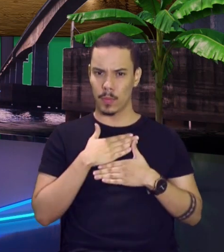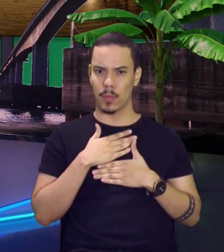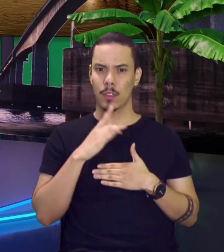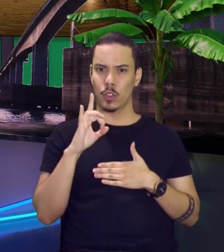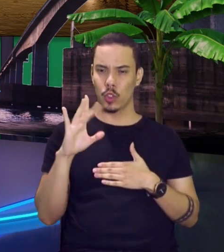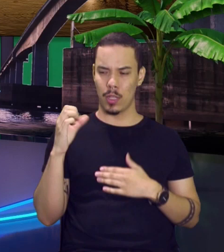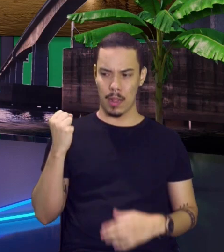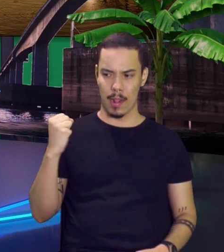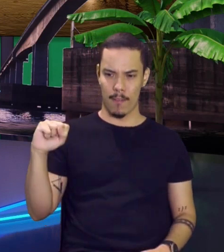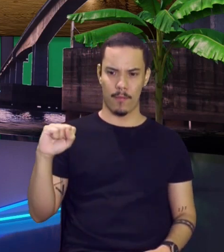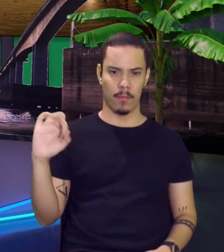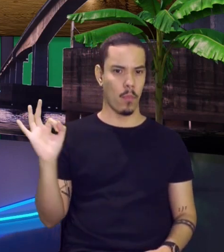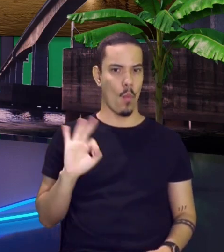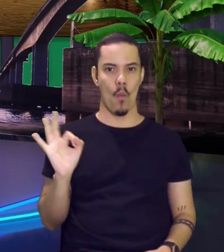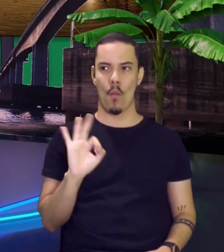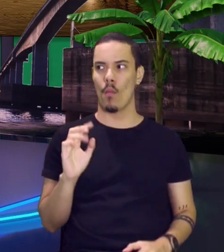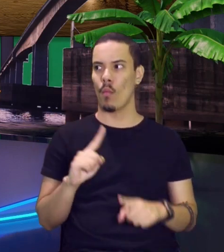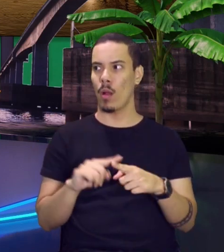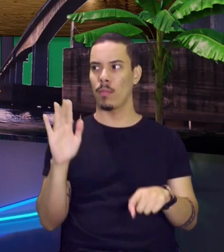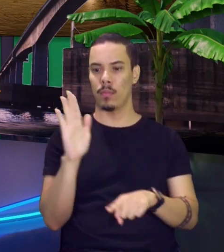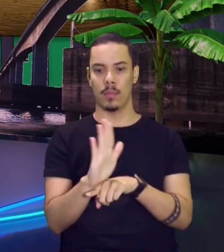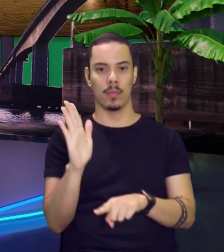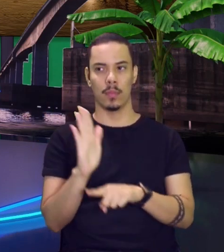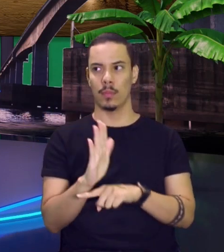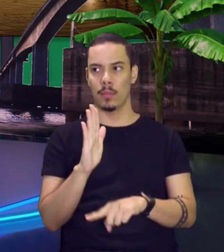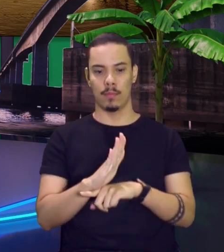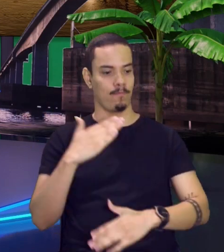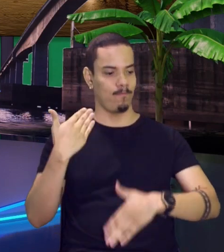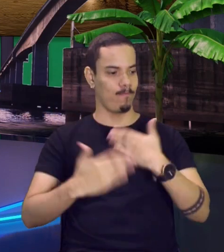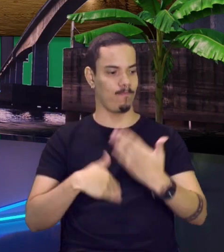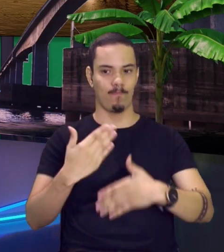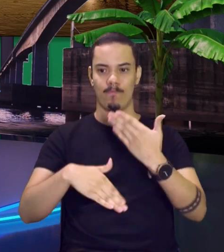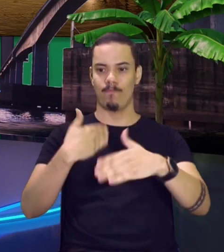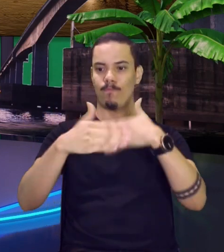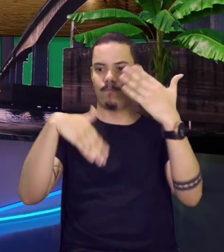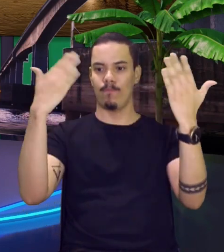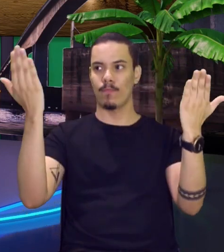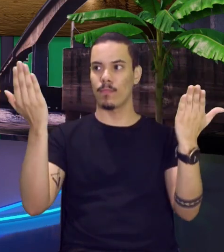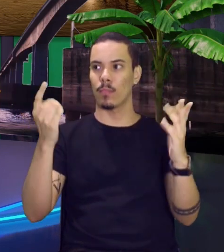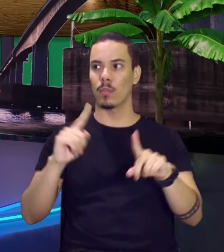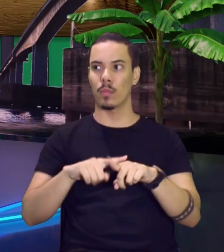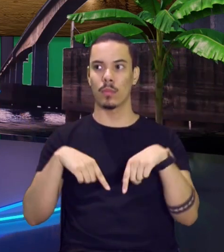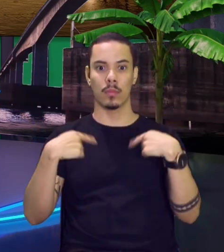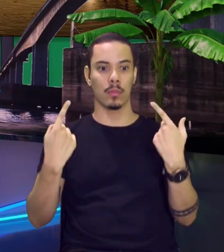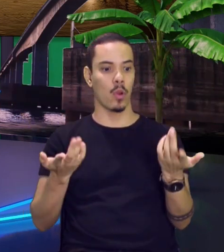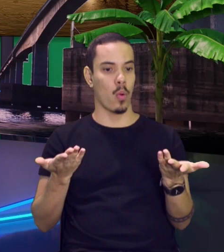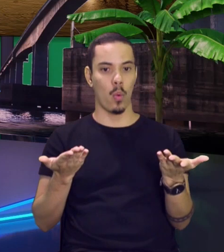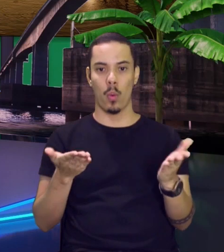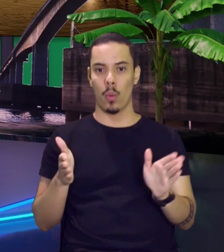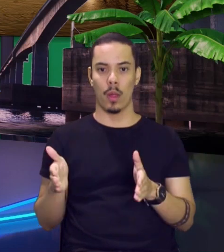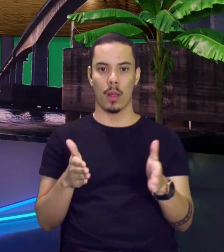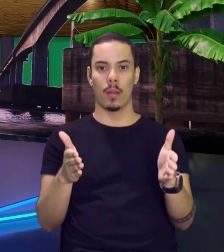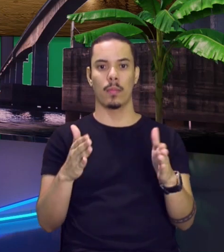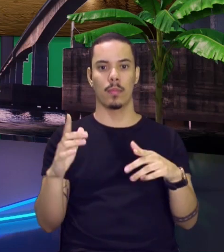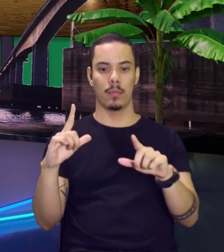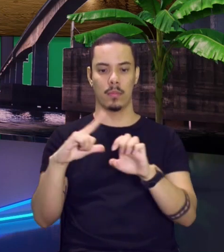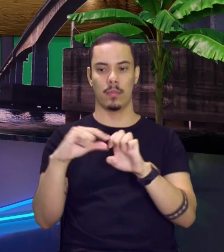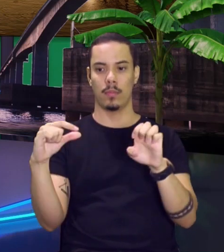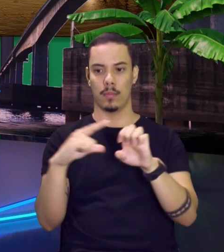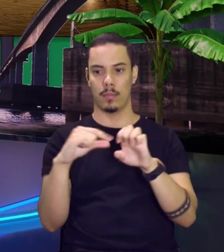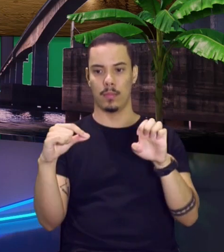defender o seu lugar, mas ajudá-lo a desenvolver. E qual é o caminho para o empreendedorismo do